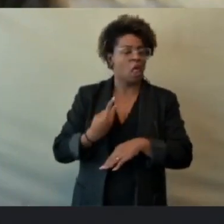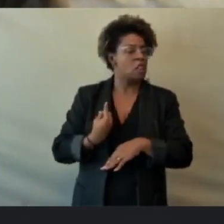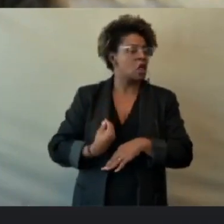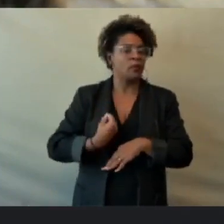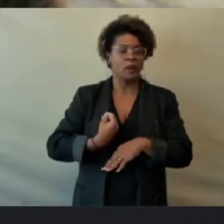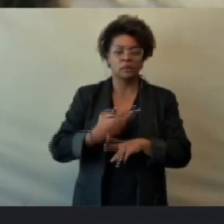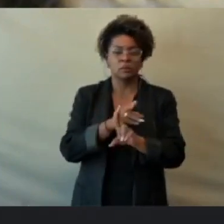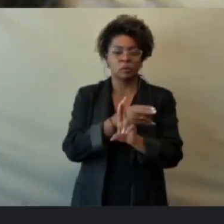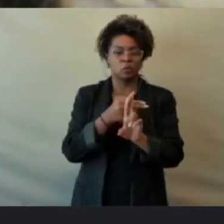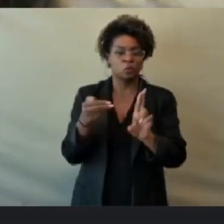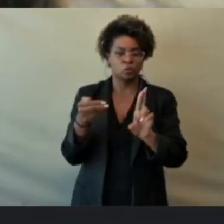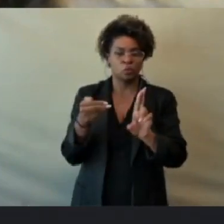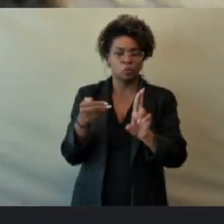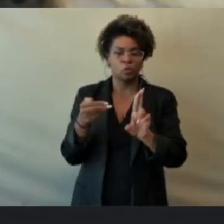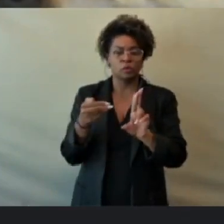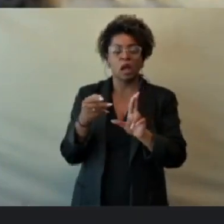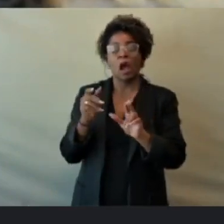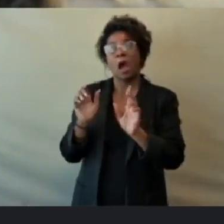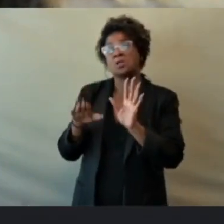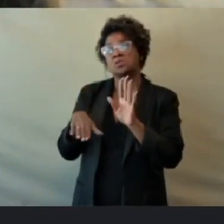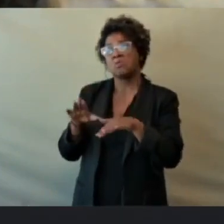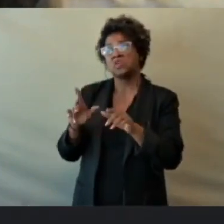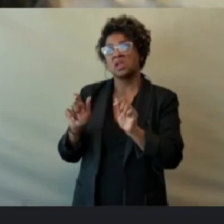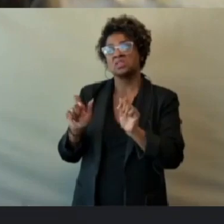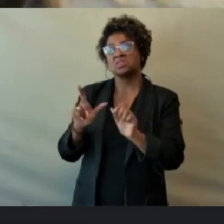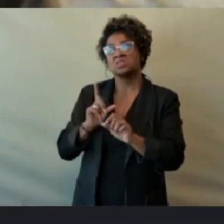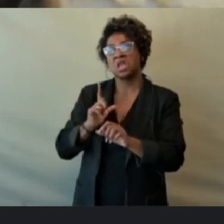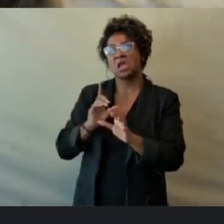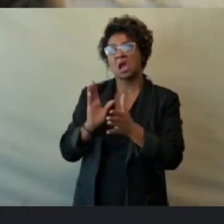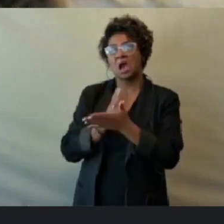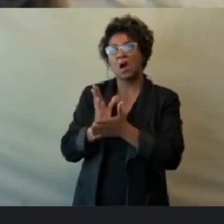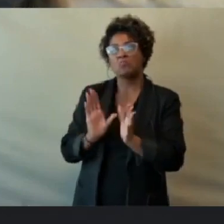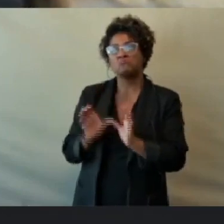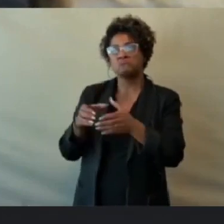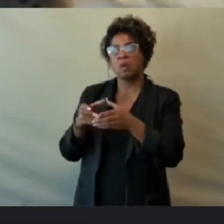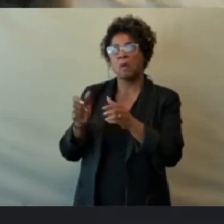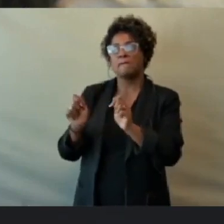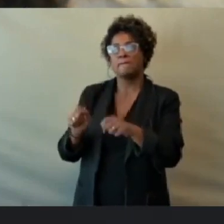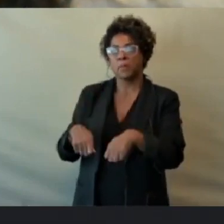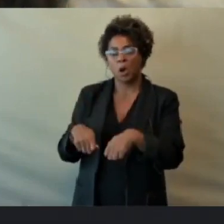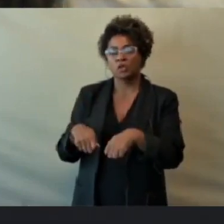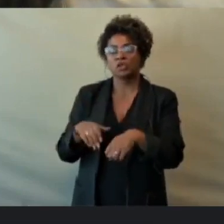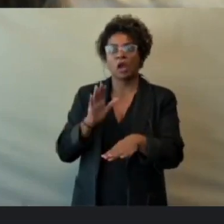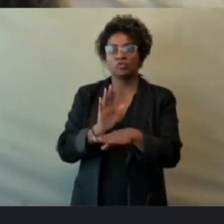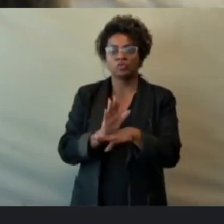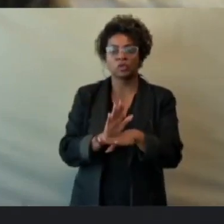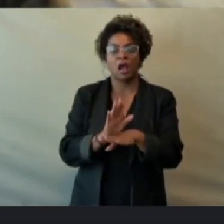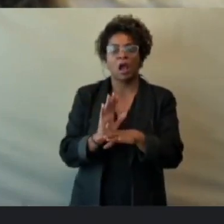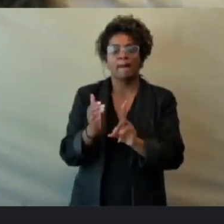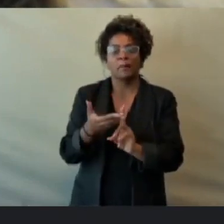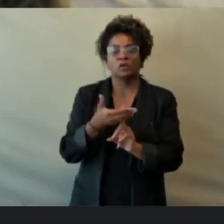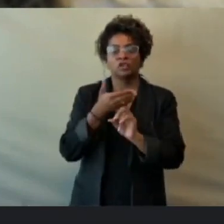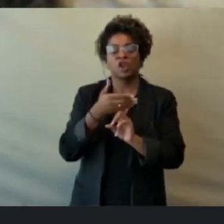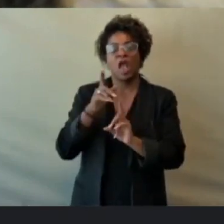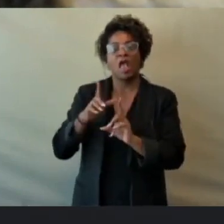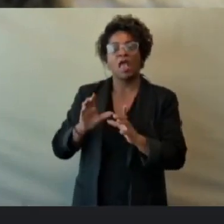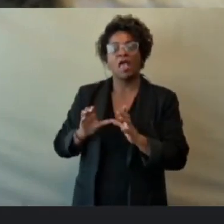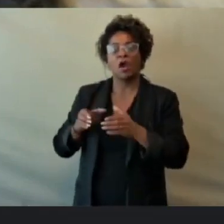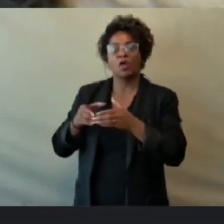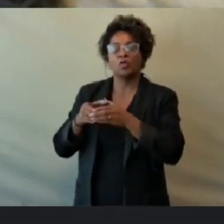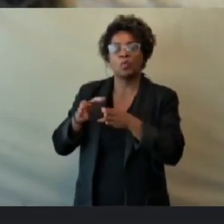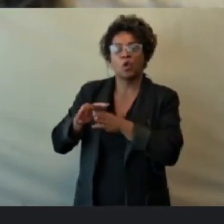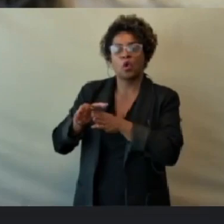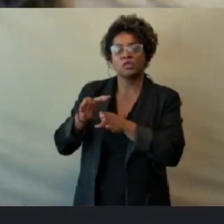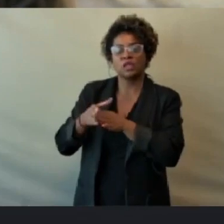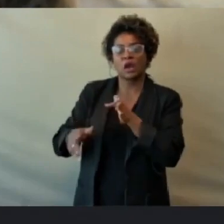ajudar a proteger e tudo são conselhos de enfermagem são categorias diferentes então quando a gente fala